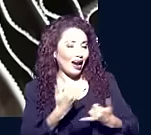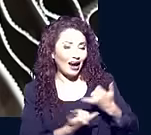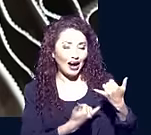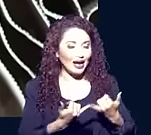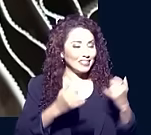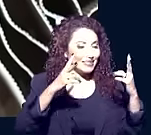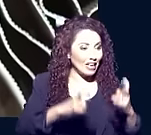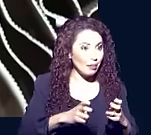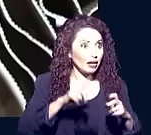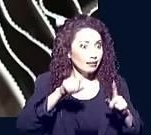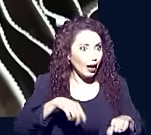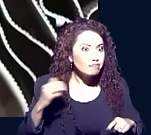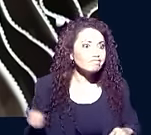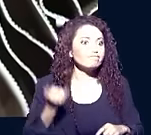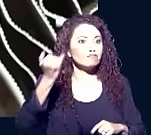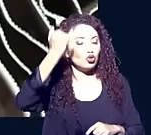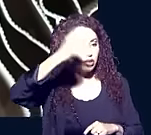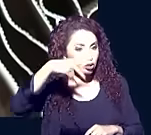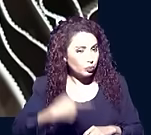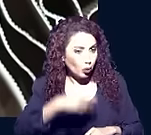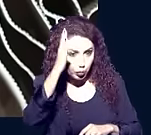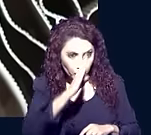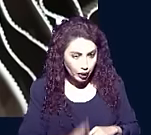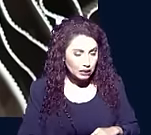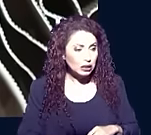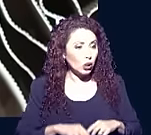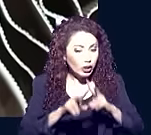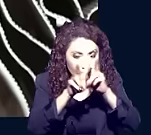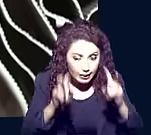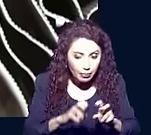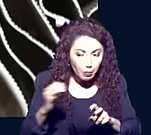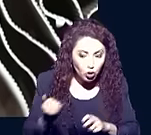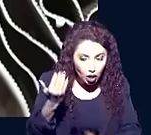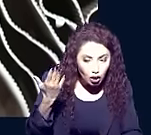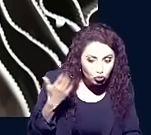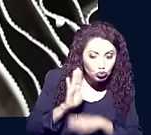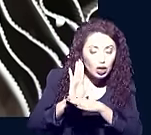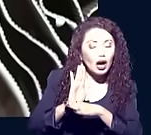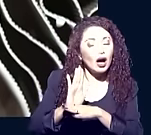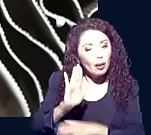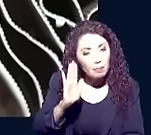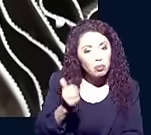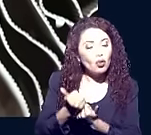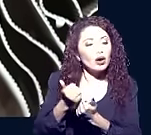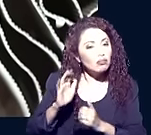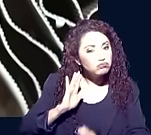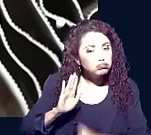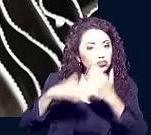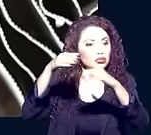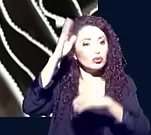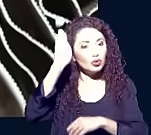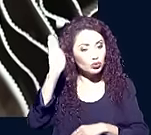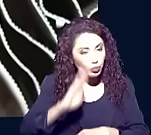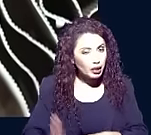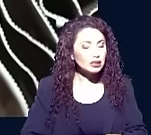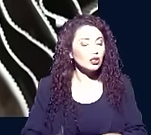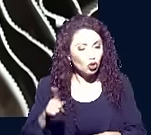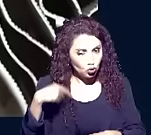do Brasil as matérias de interesse de crescimento do país foram votadas e com muita celeridade inclusive